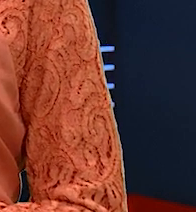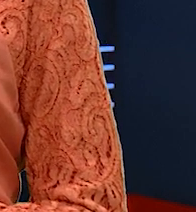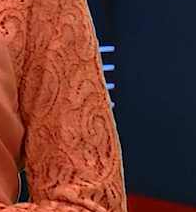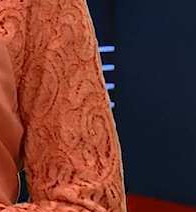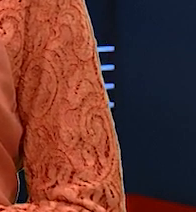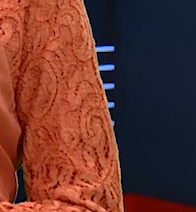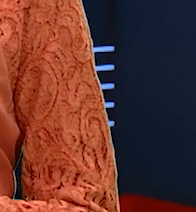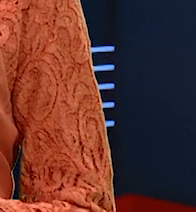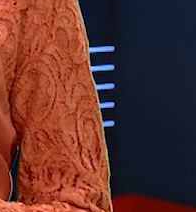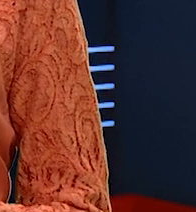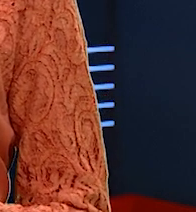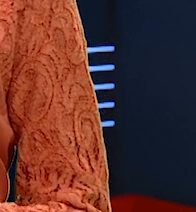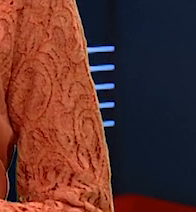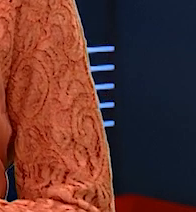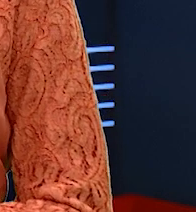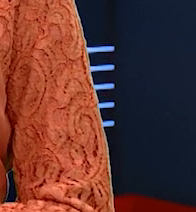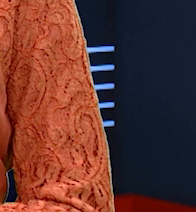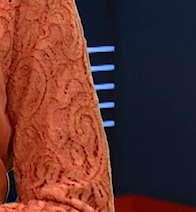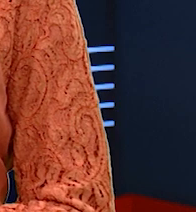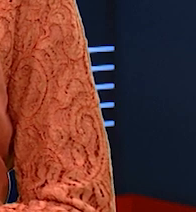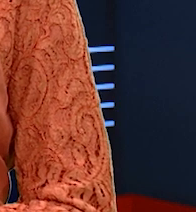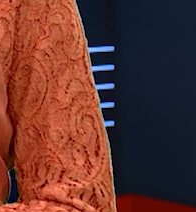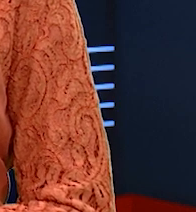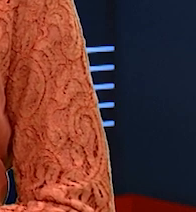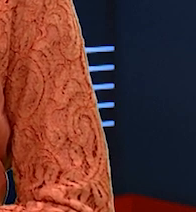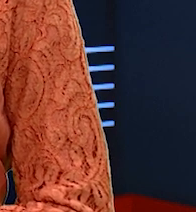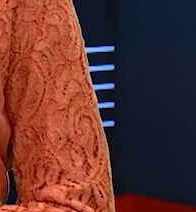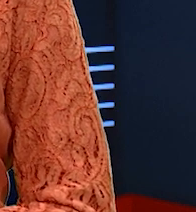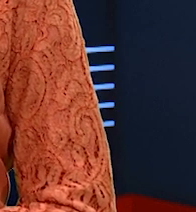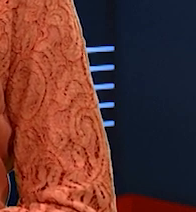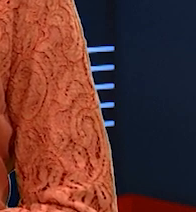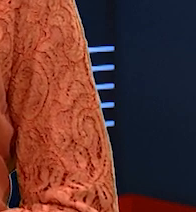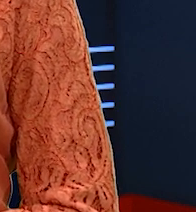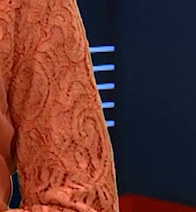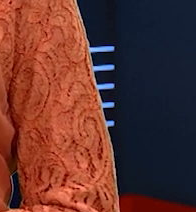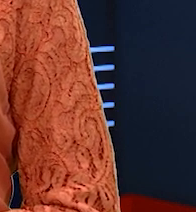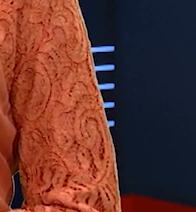também disponibilizar, por via de oferta pública, mais de 10 mil habitações.